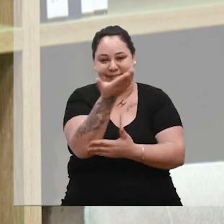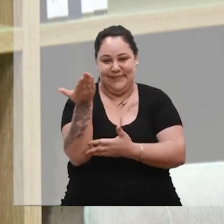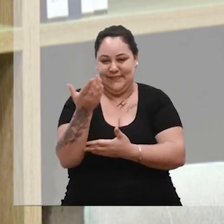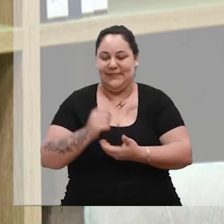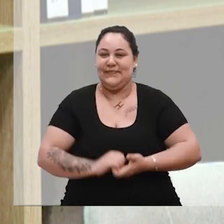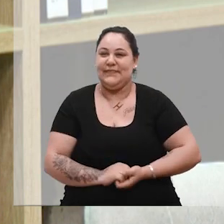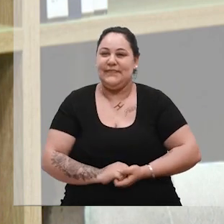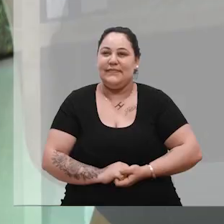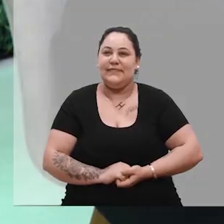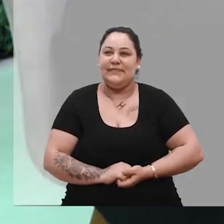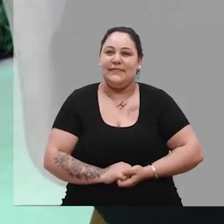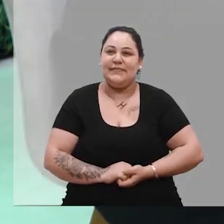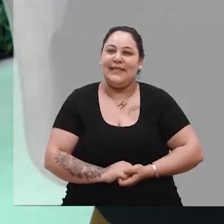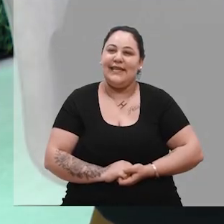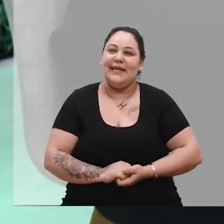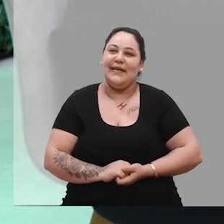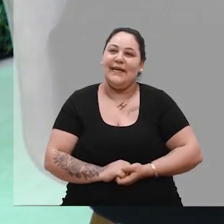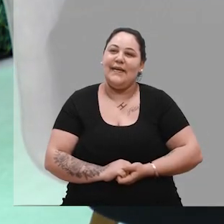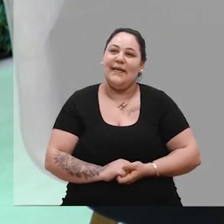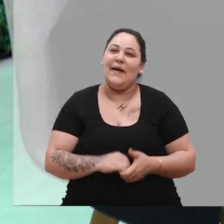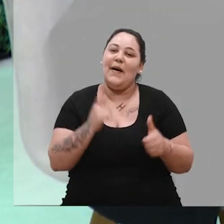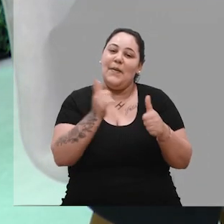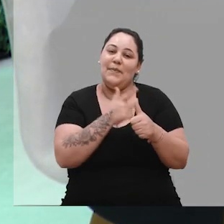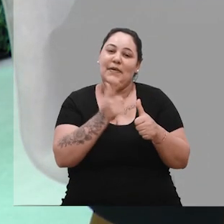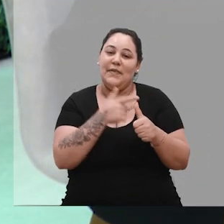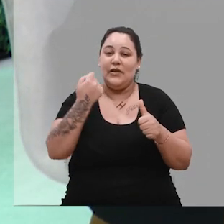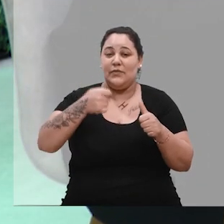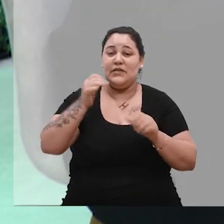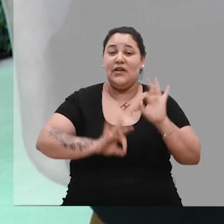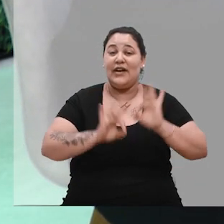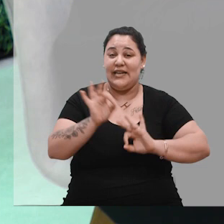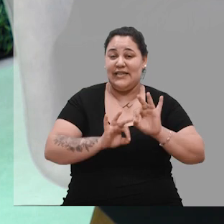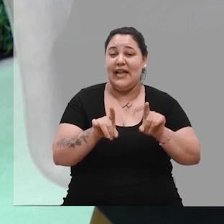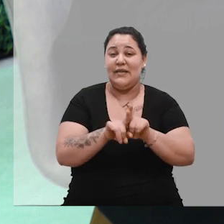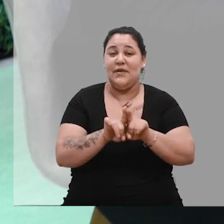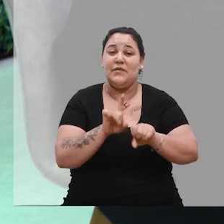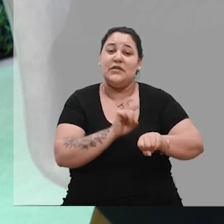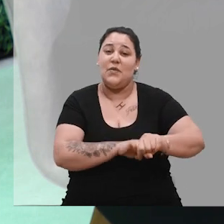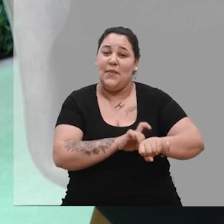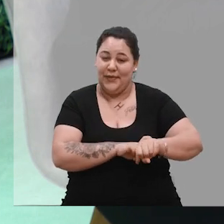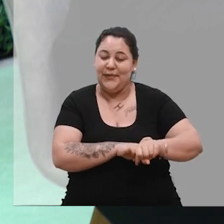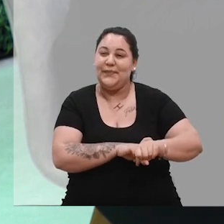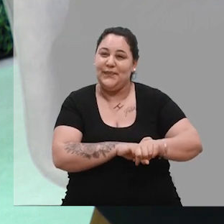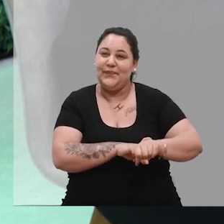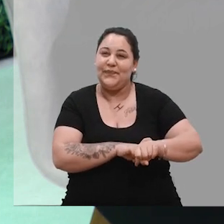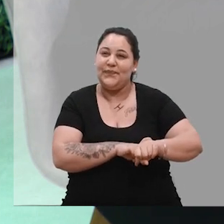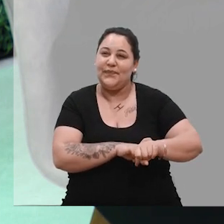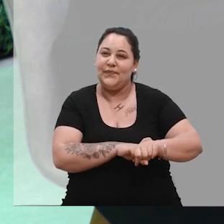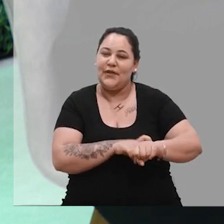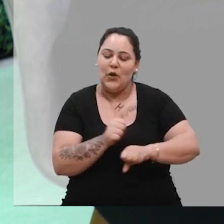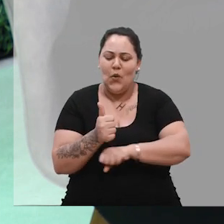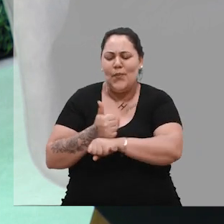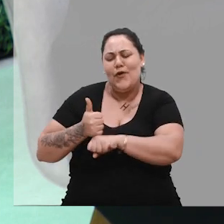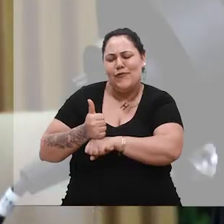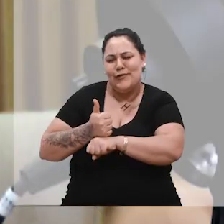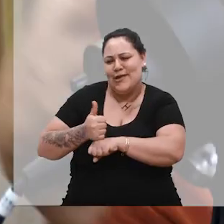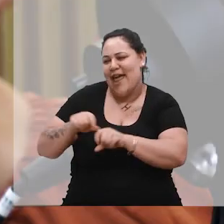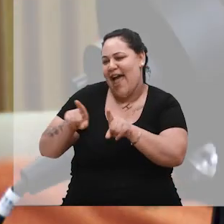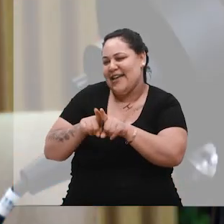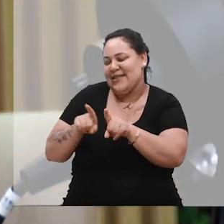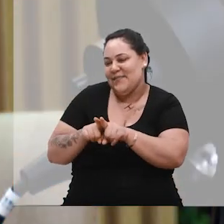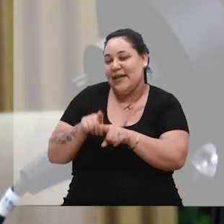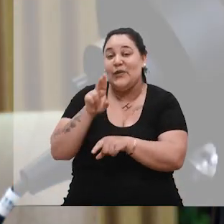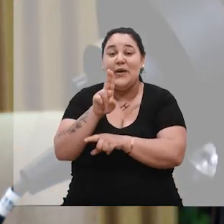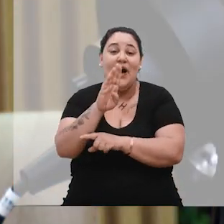essas mamães tenham? Em primeiro lugar, tentar se preparar para esse momento da amamentação com profissionais